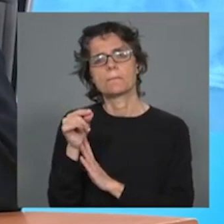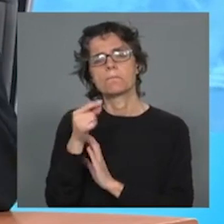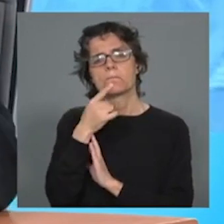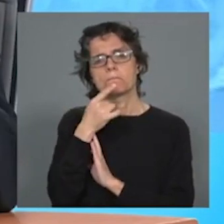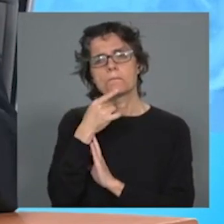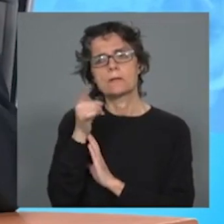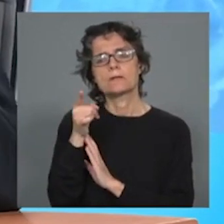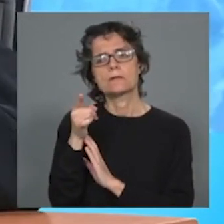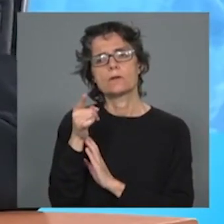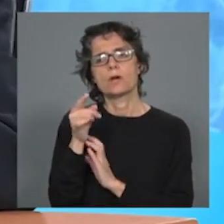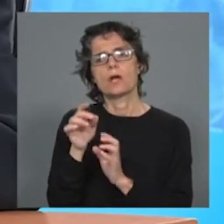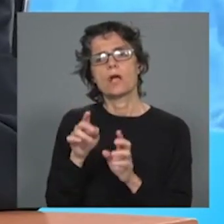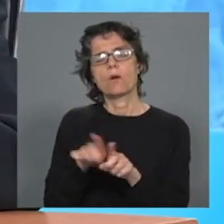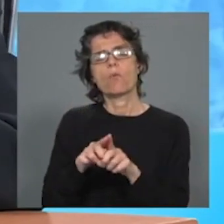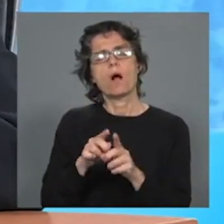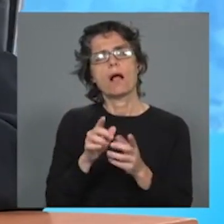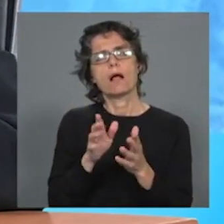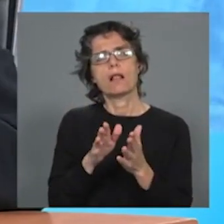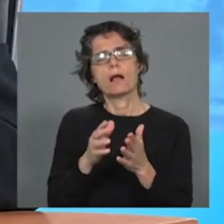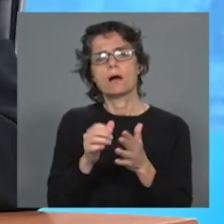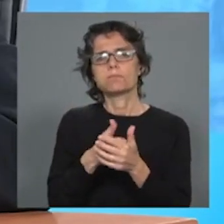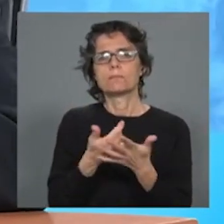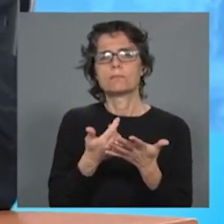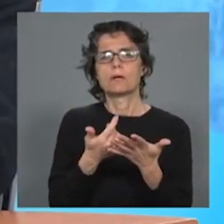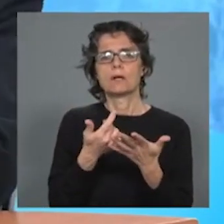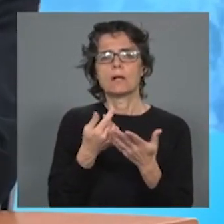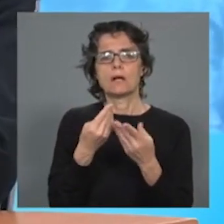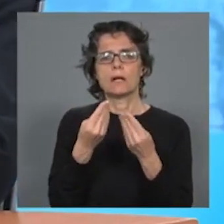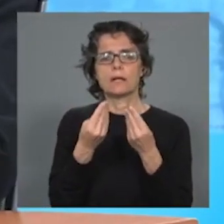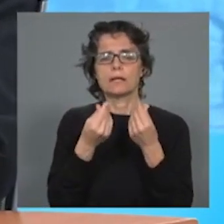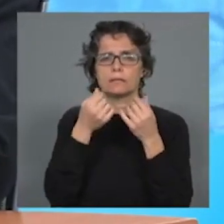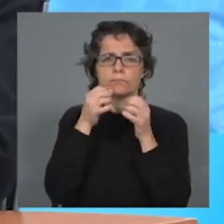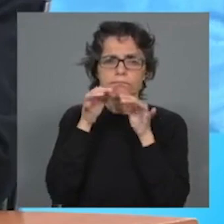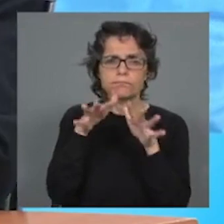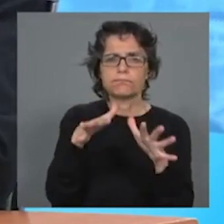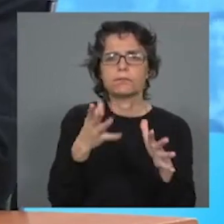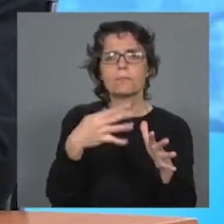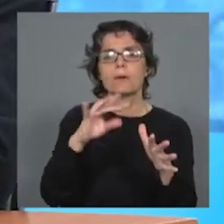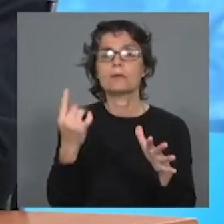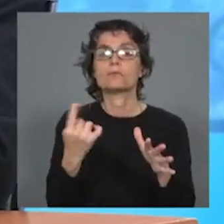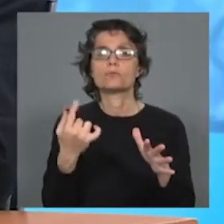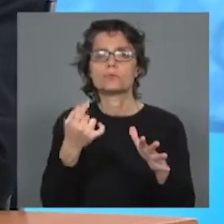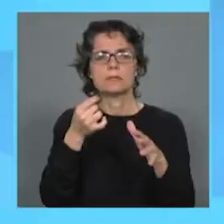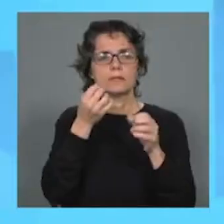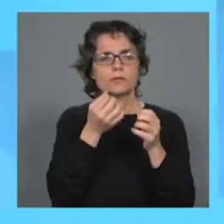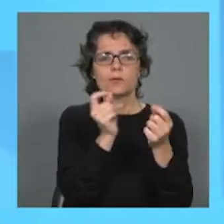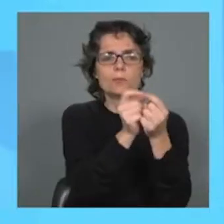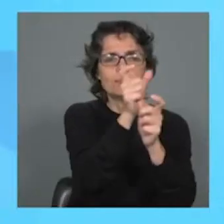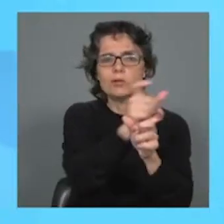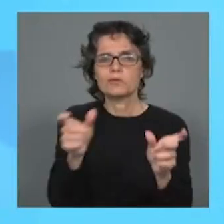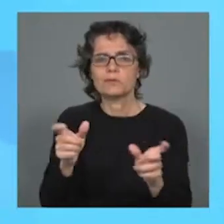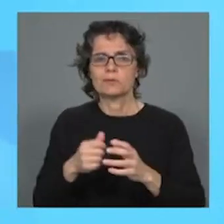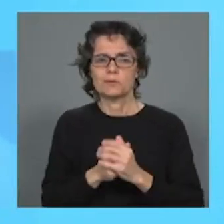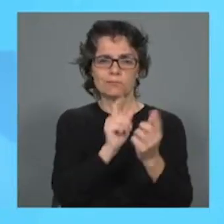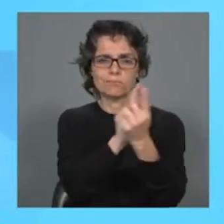como desbravador evangélico. Portanto, isolado, missionário isolado, e é assim que ele se entende. O que significa este slogan, que era